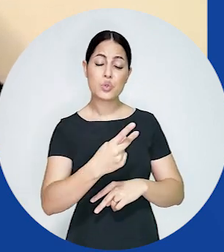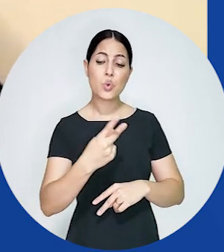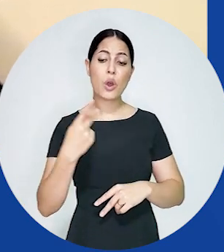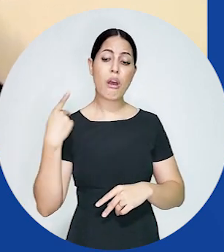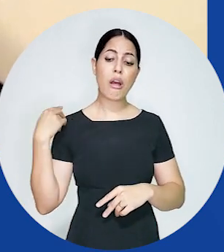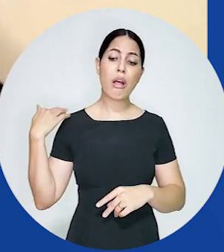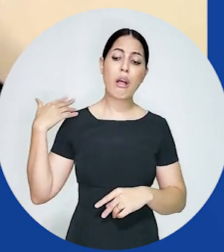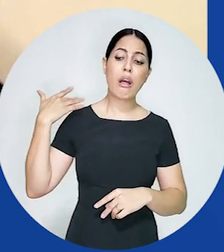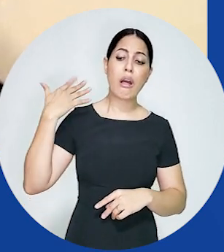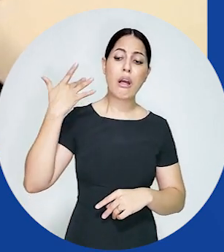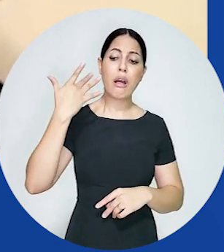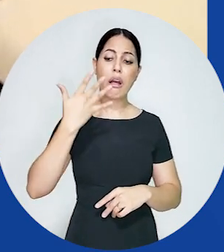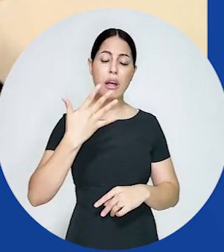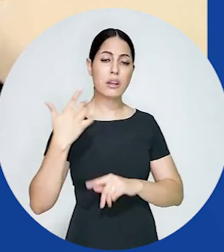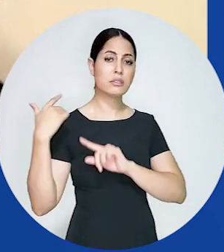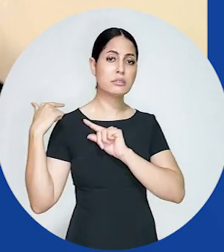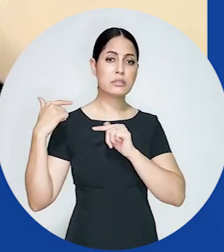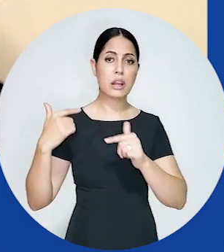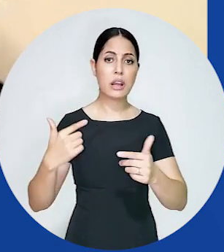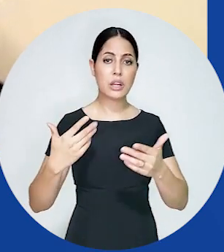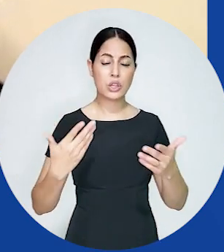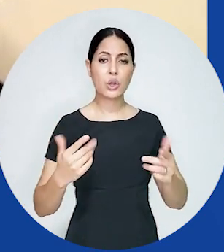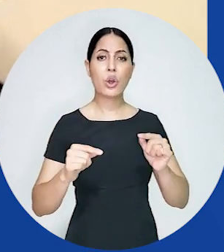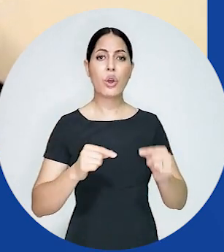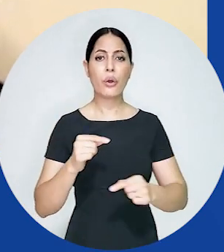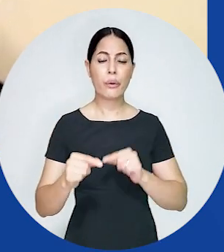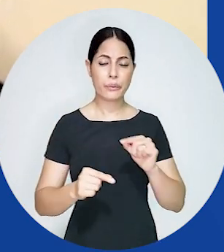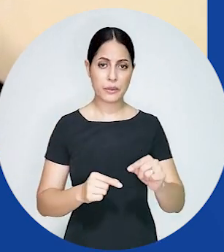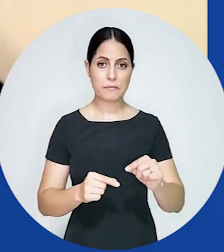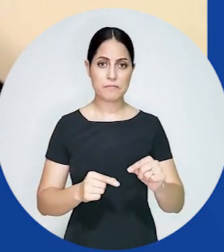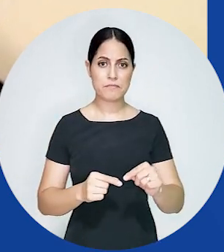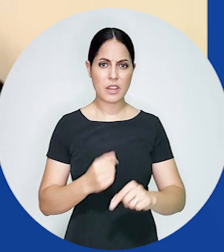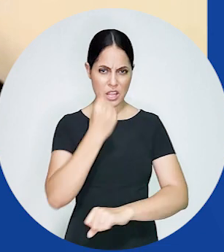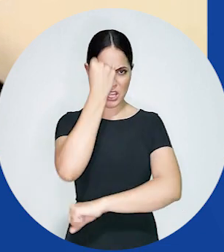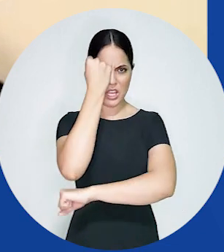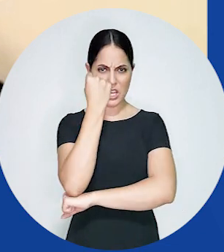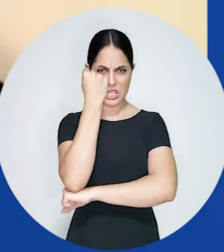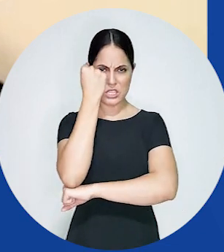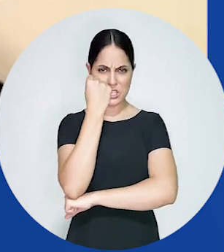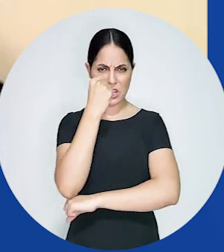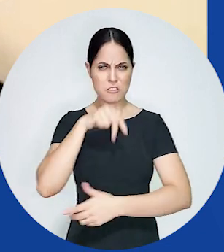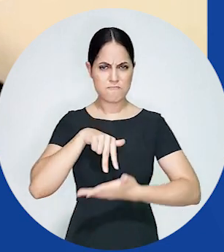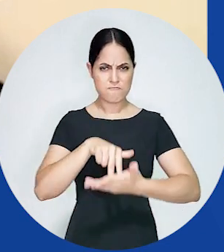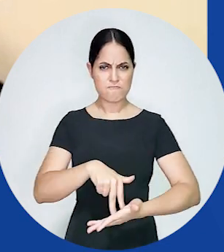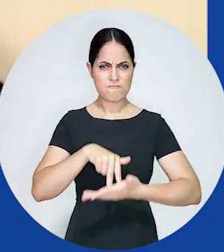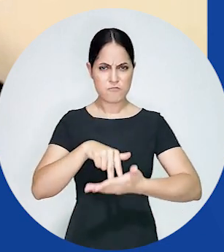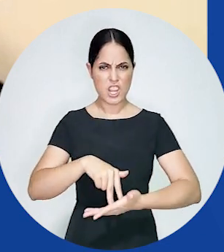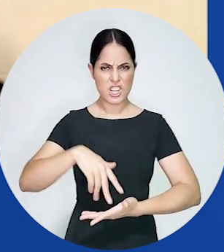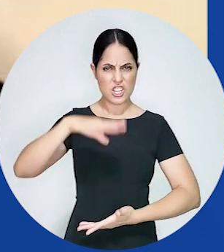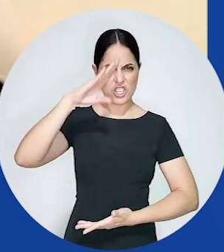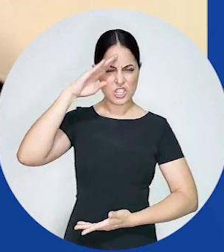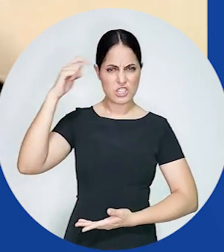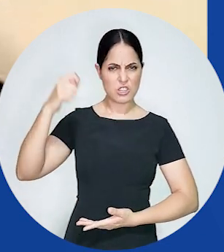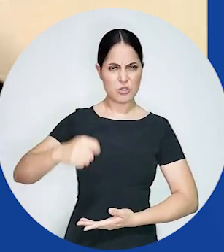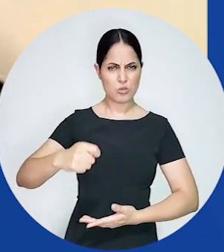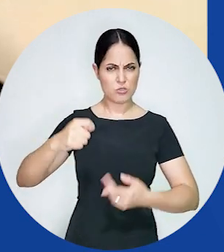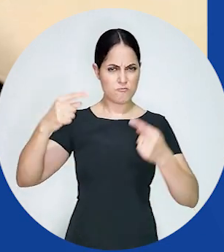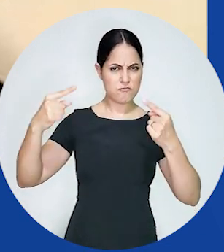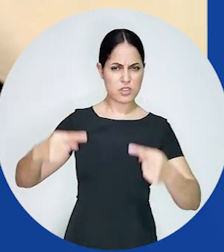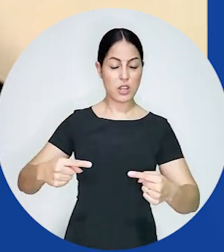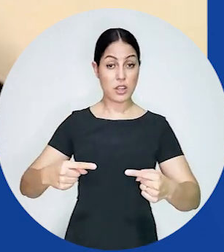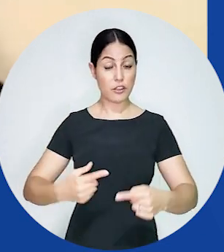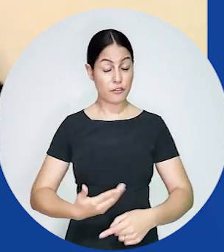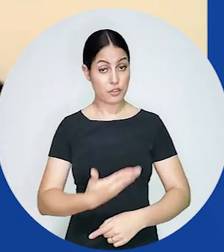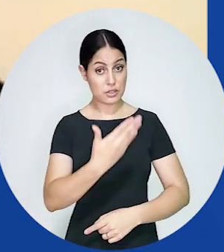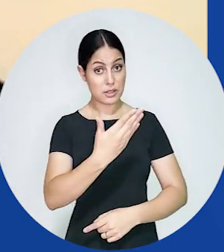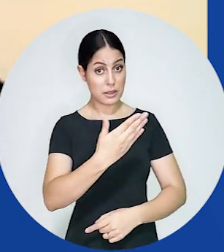importante também dessa trajetória tão relevante, única no nosso país, que é o papel de resistência à ditadura. A